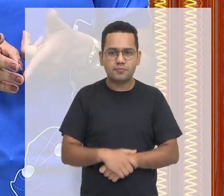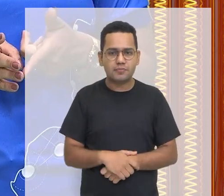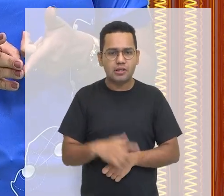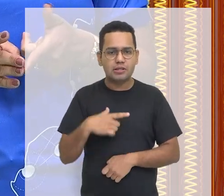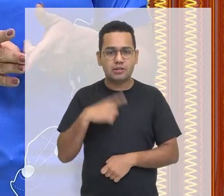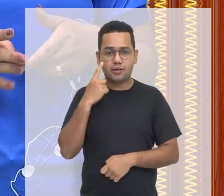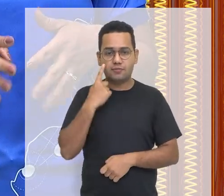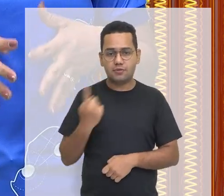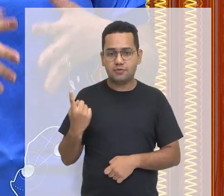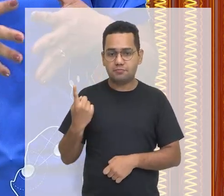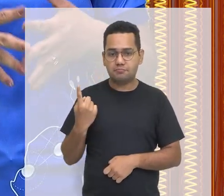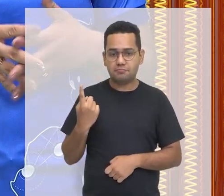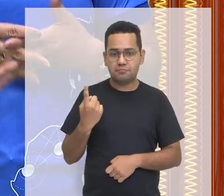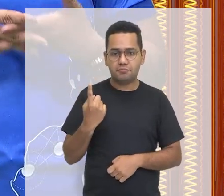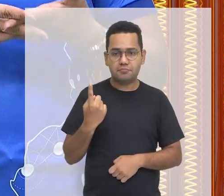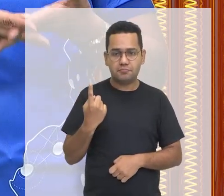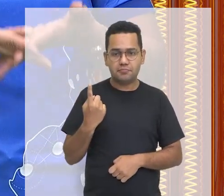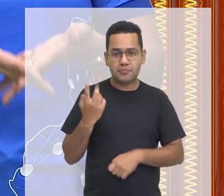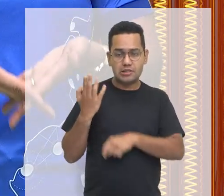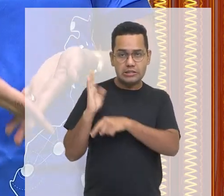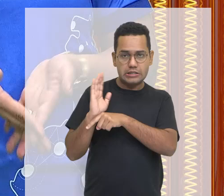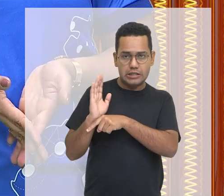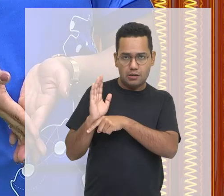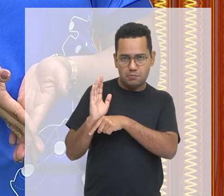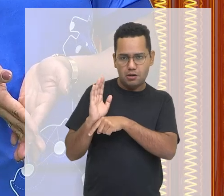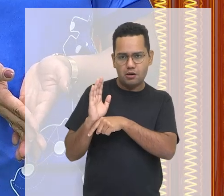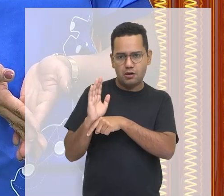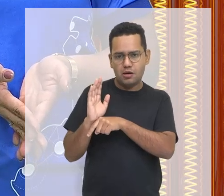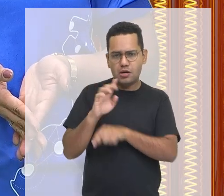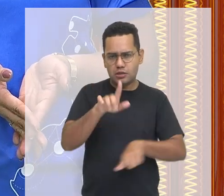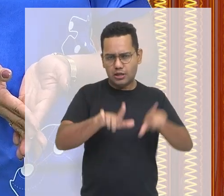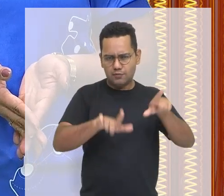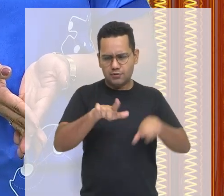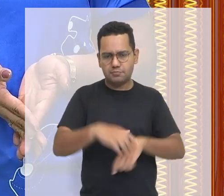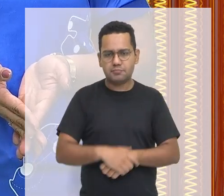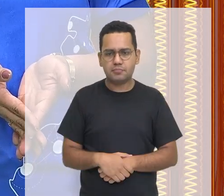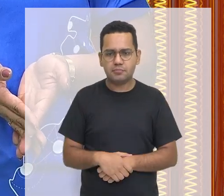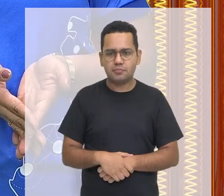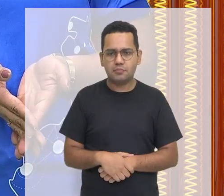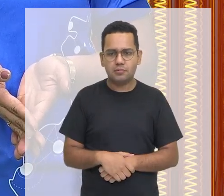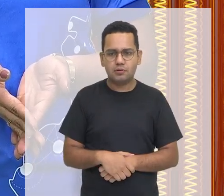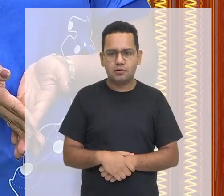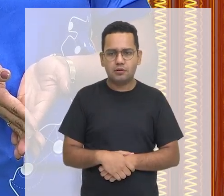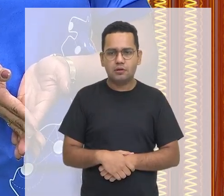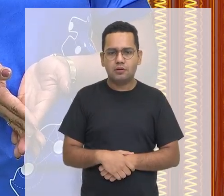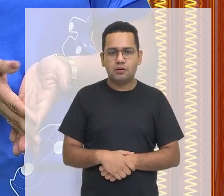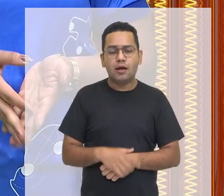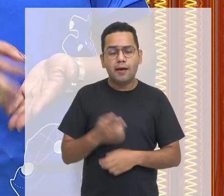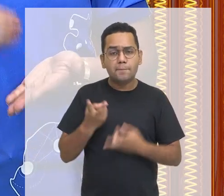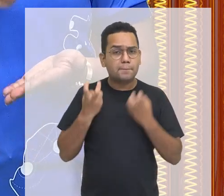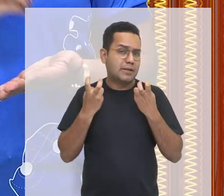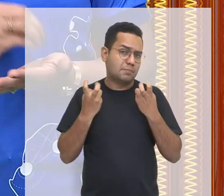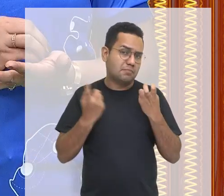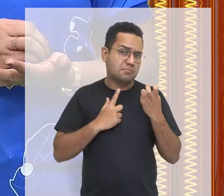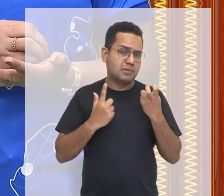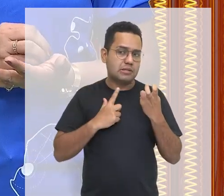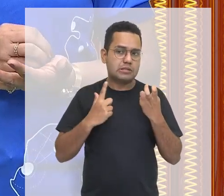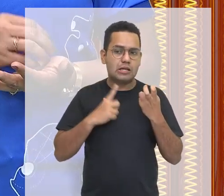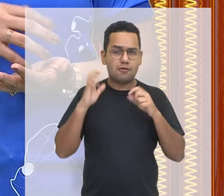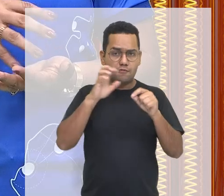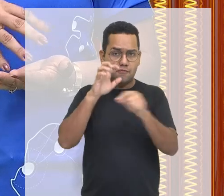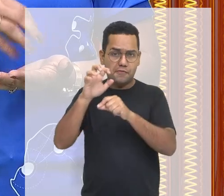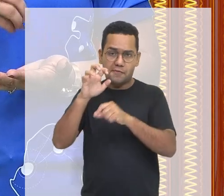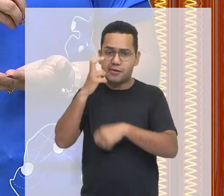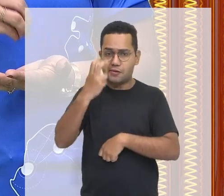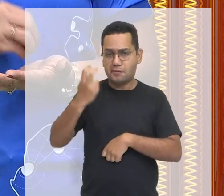do cinema, né, que é uma das maiores formas ali de nós termos a verificação dessa cultura de massa. Nós vamos